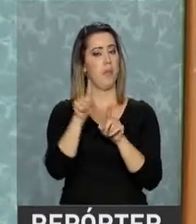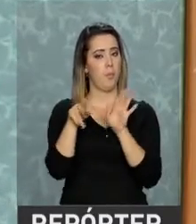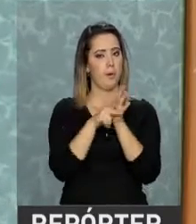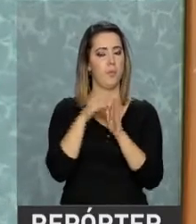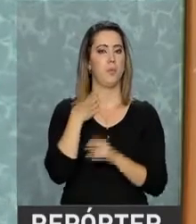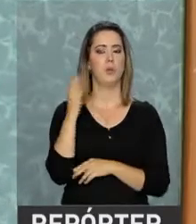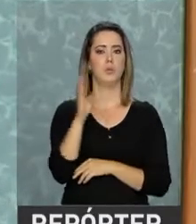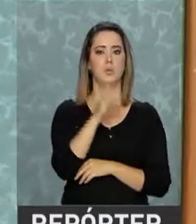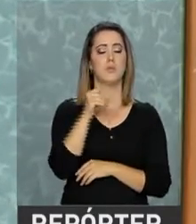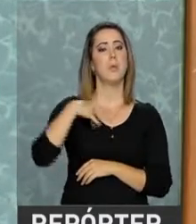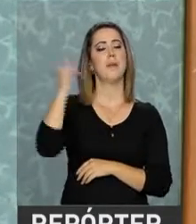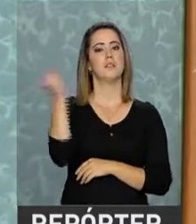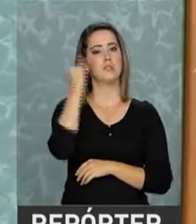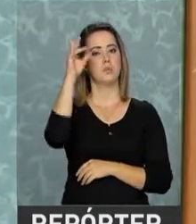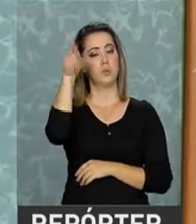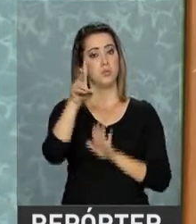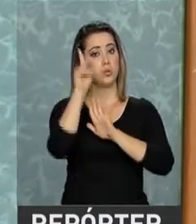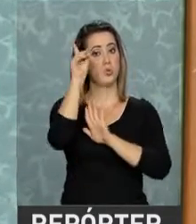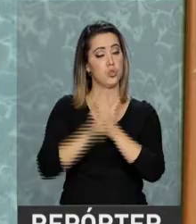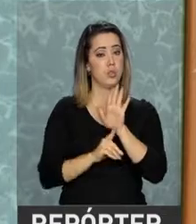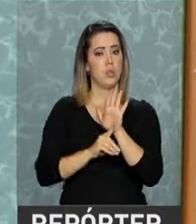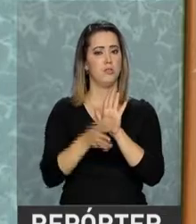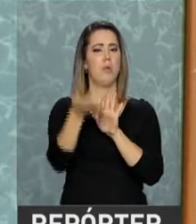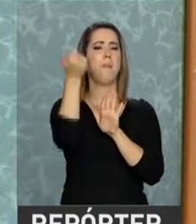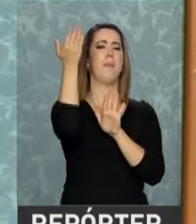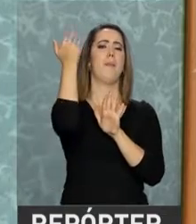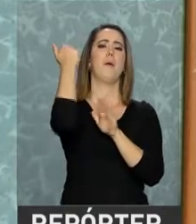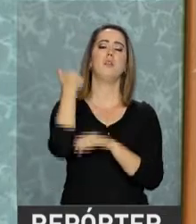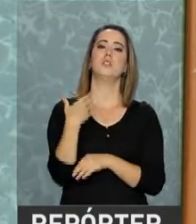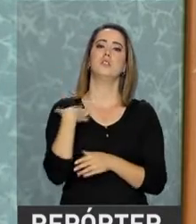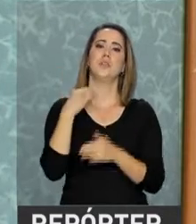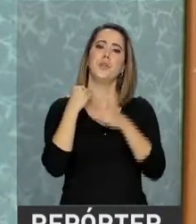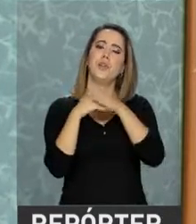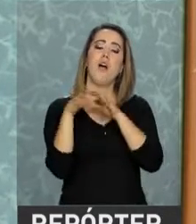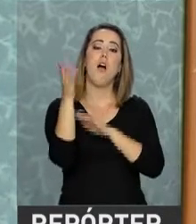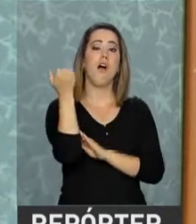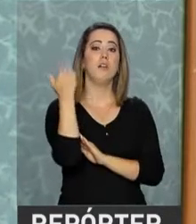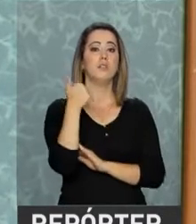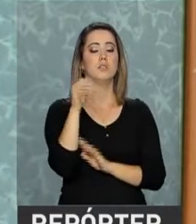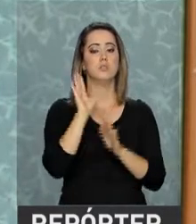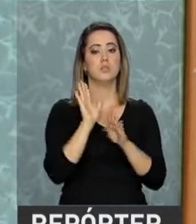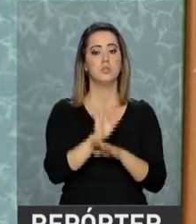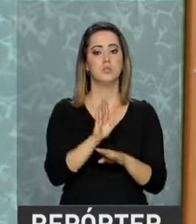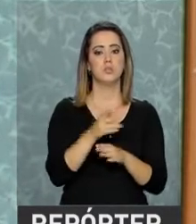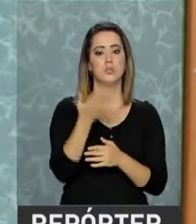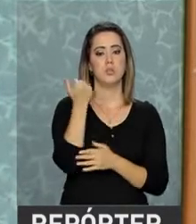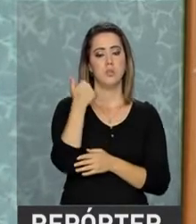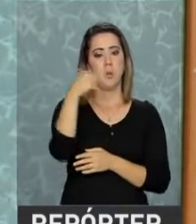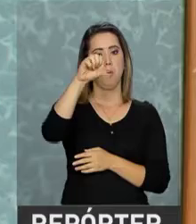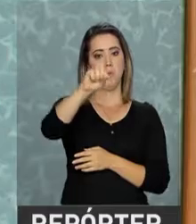dessa medida é que como esse é um direito muito antigo é é um fundo que de contribuições até